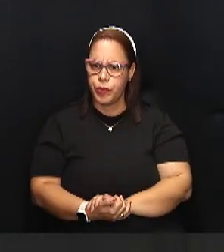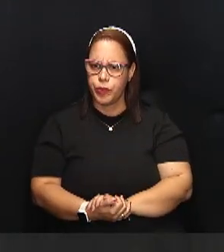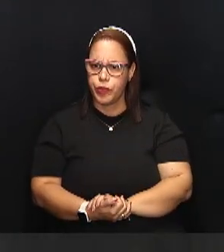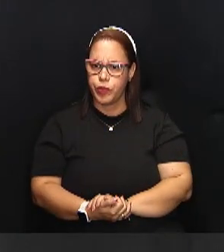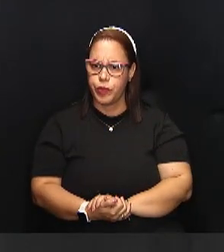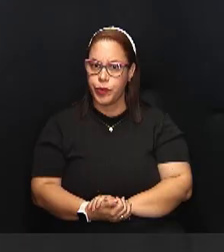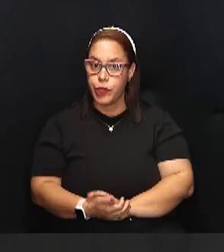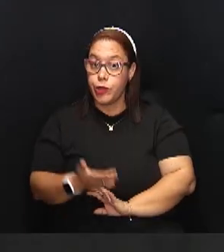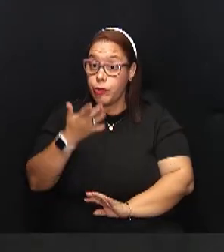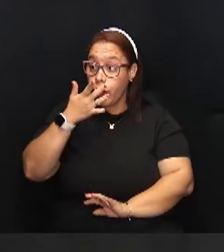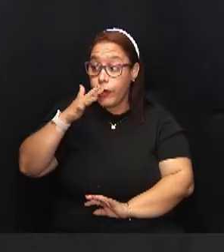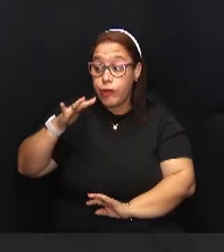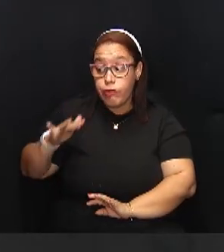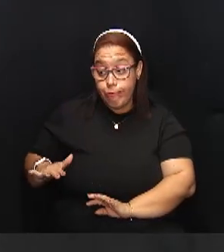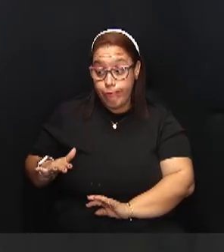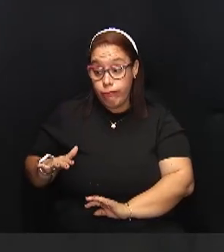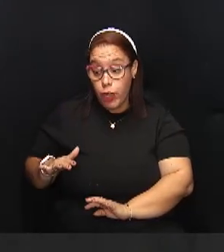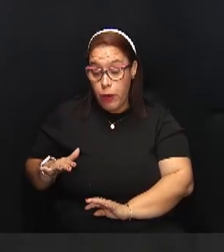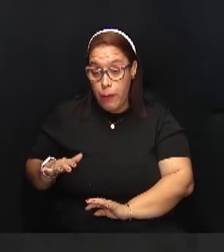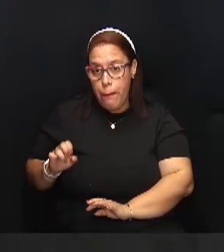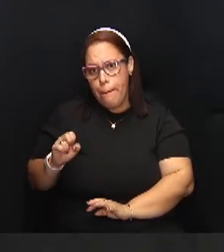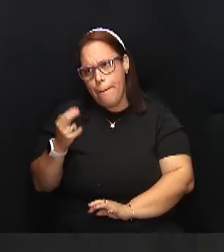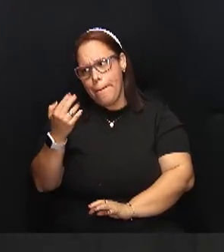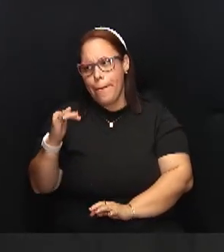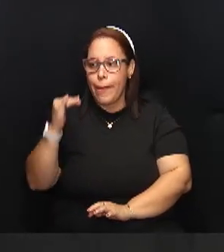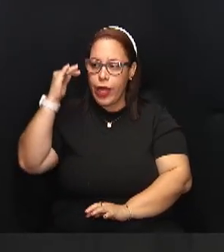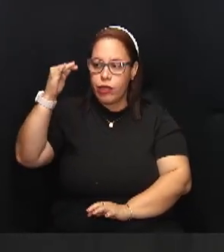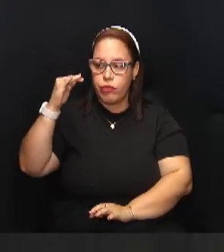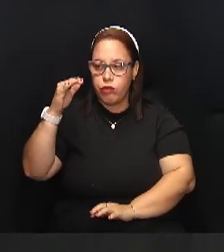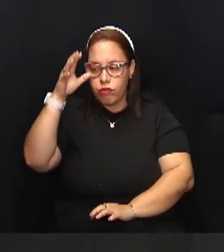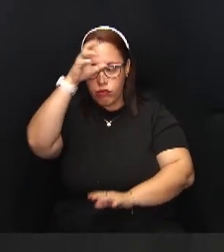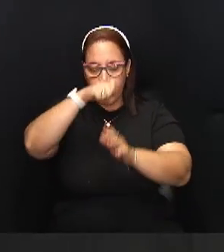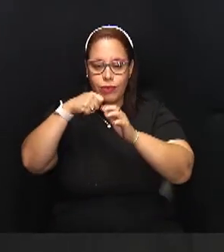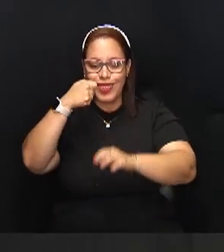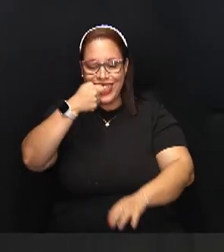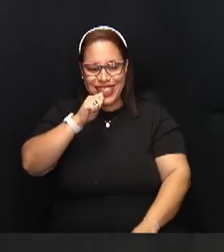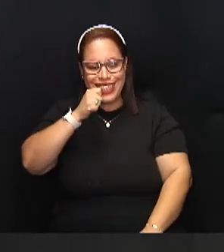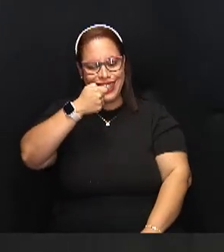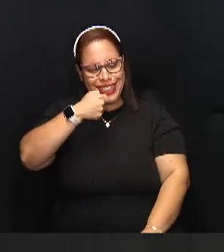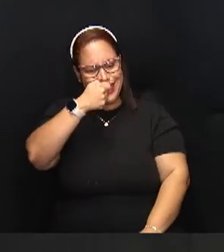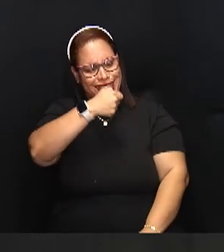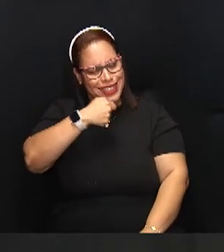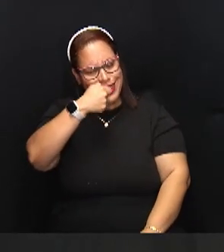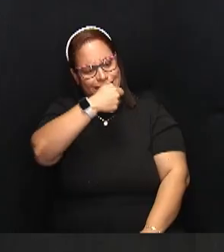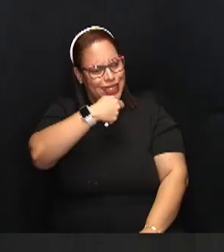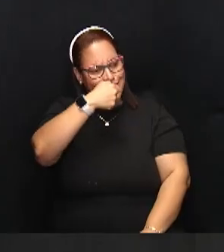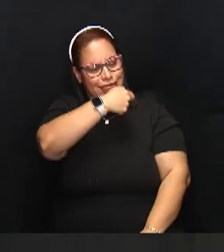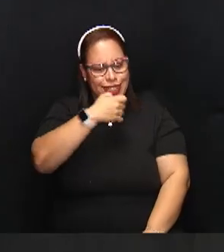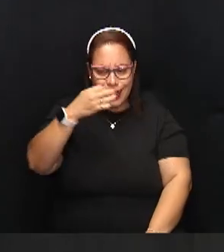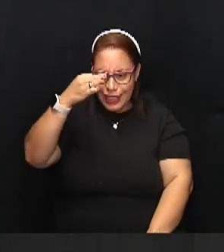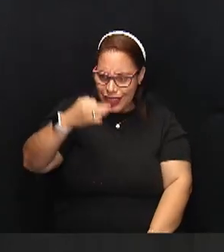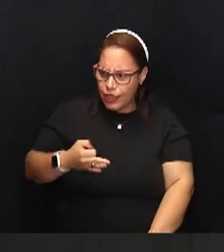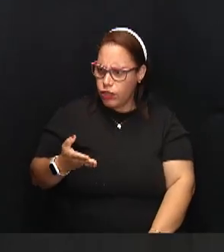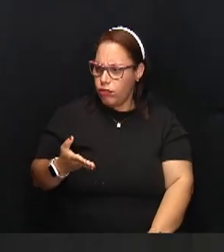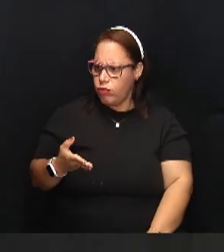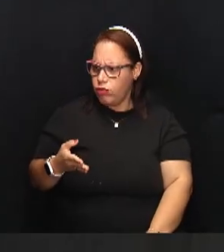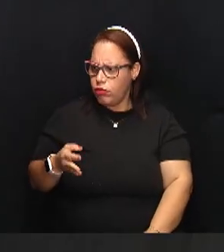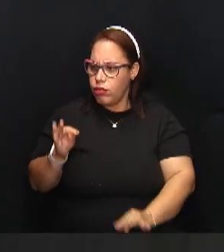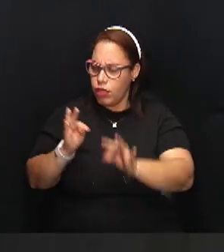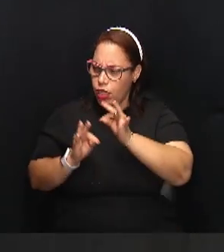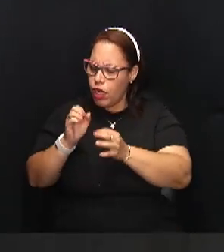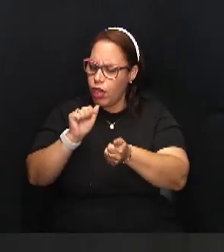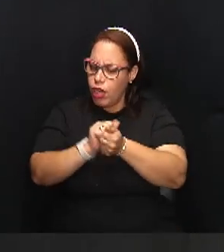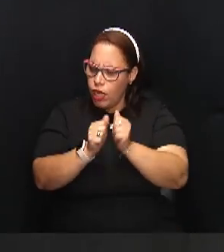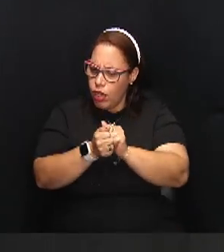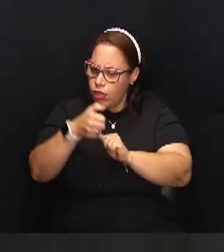com que a criança, e às vezes até o adulto, aprenda a escovar o dente direito, Sim. com aquela técnica adequada,